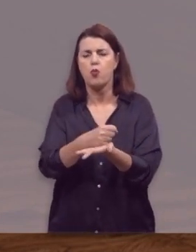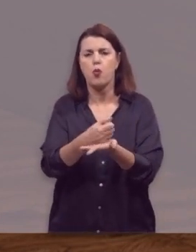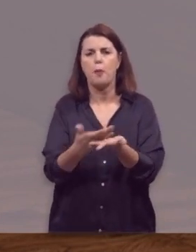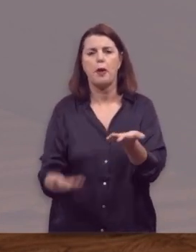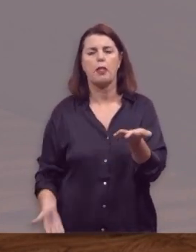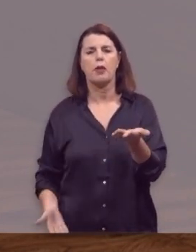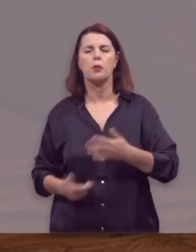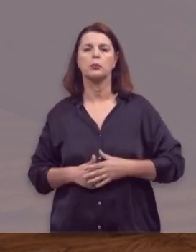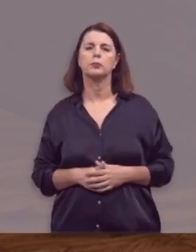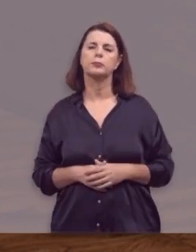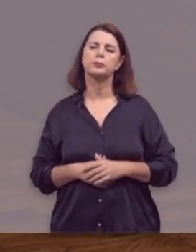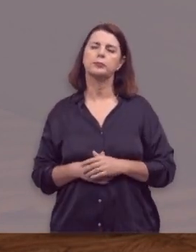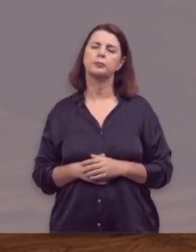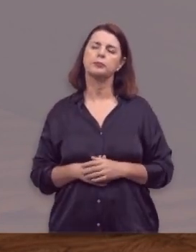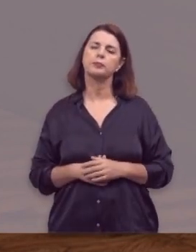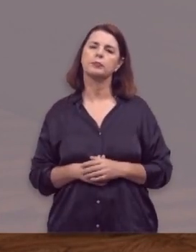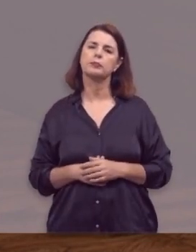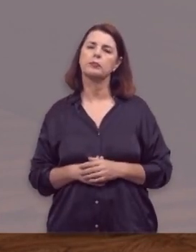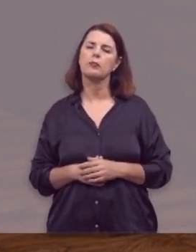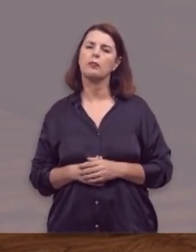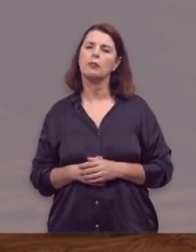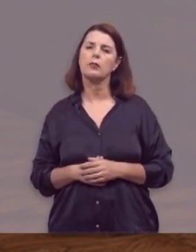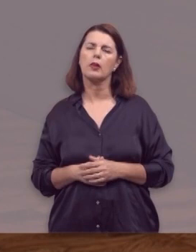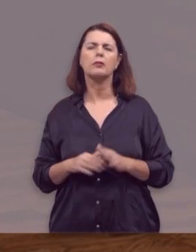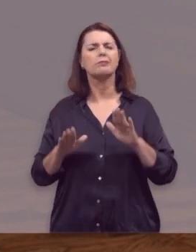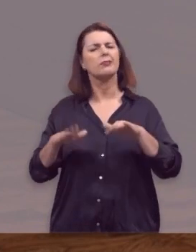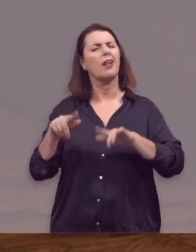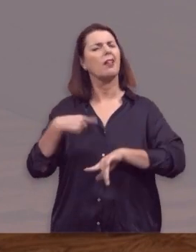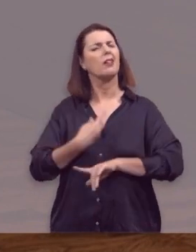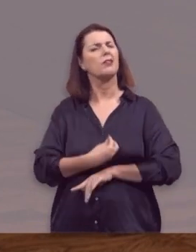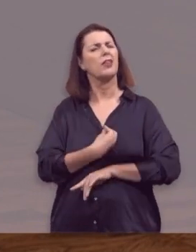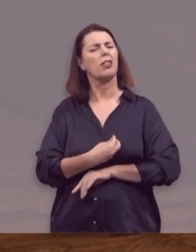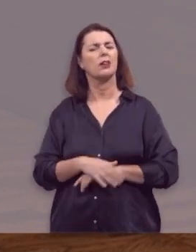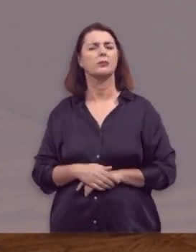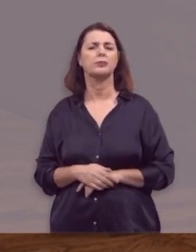controle e governo. Há muitas vezes na vida